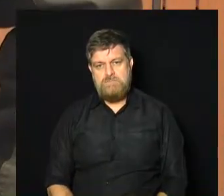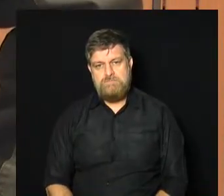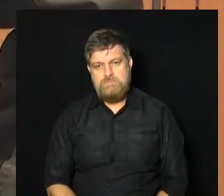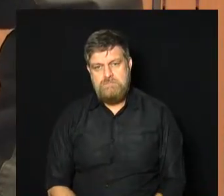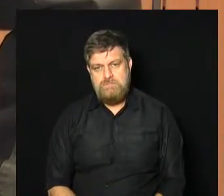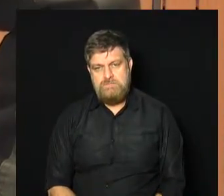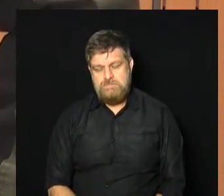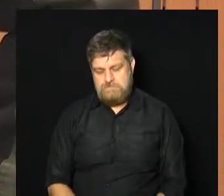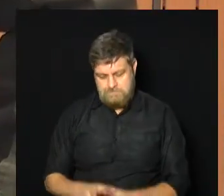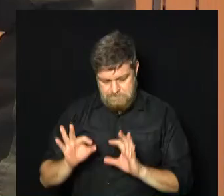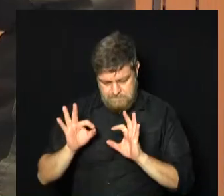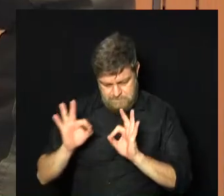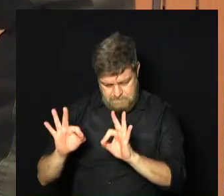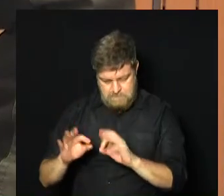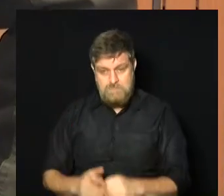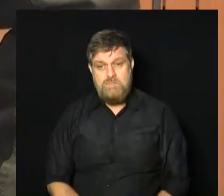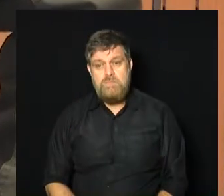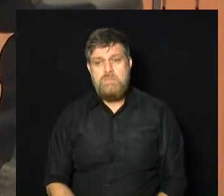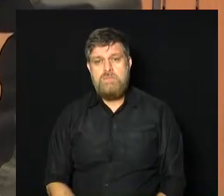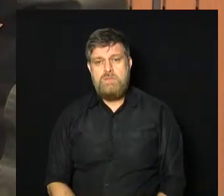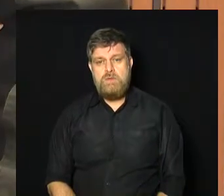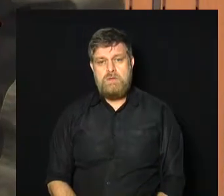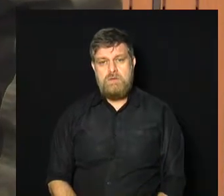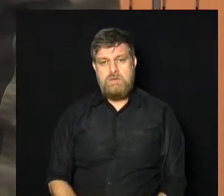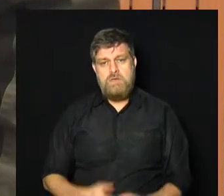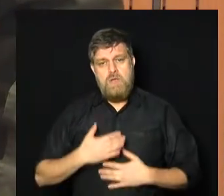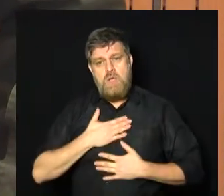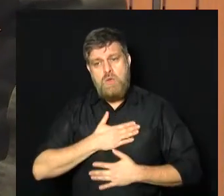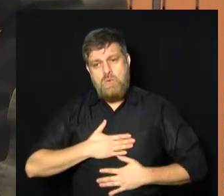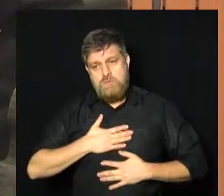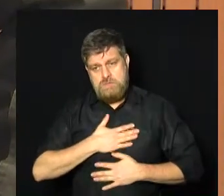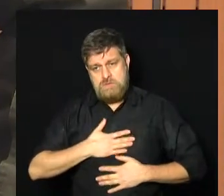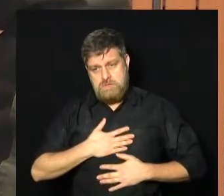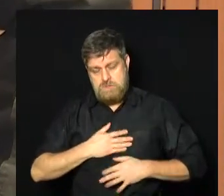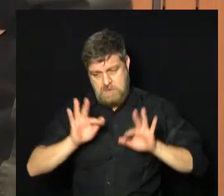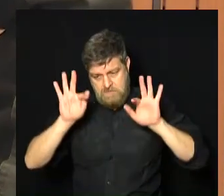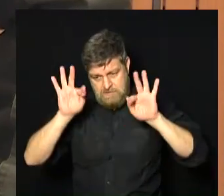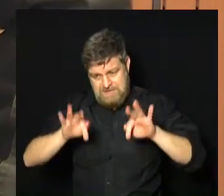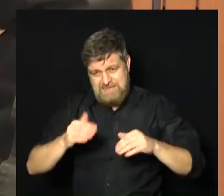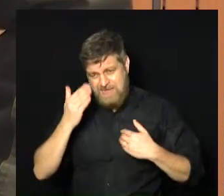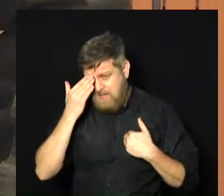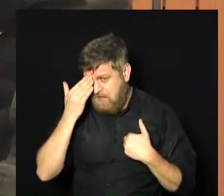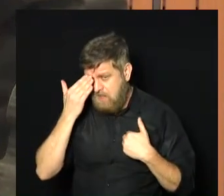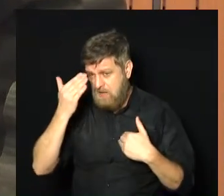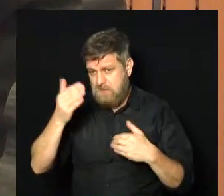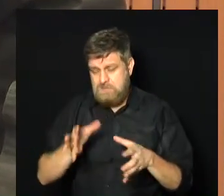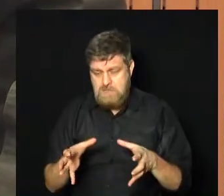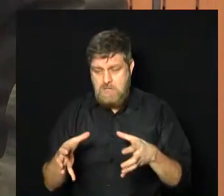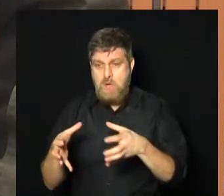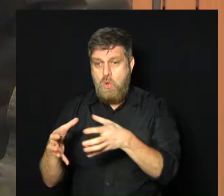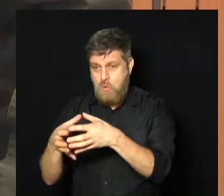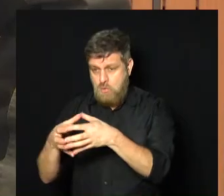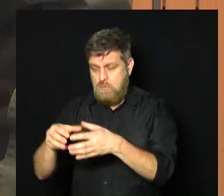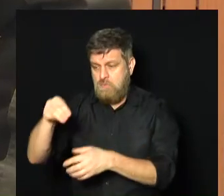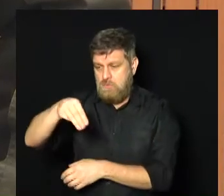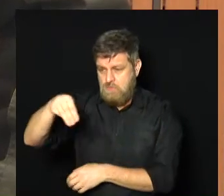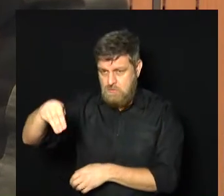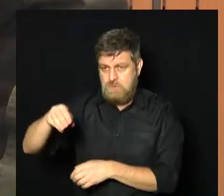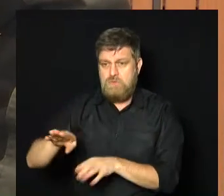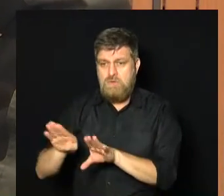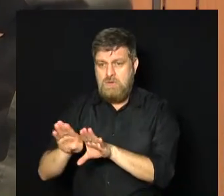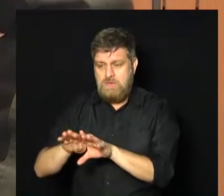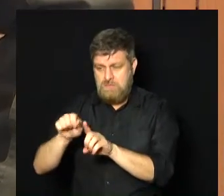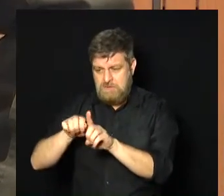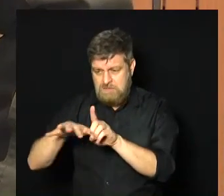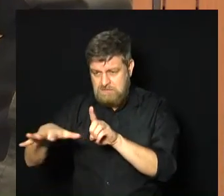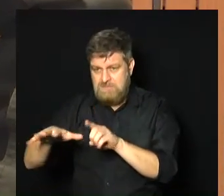Então, perfeito. Então, gente, a gente gostaria então de encerrar agradecendo muito a comissão, né? Eu acho que o trabalho da comissão tem que ser